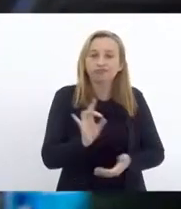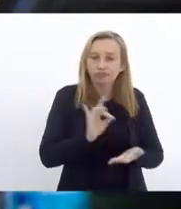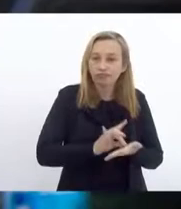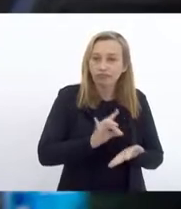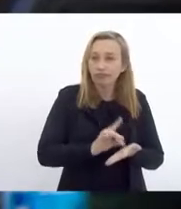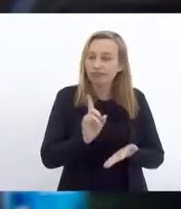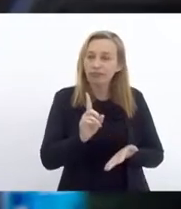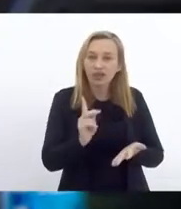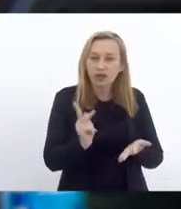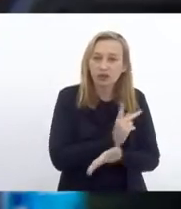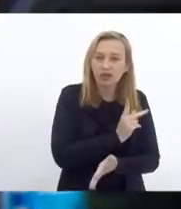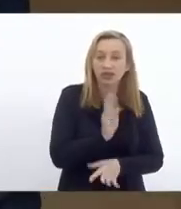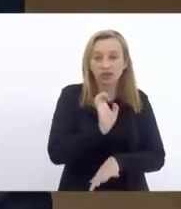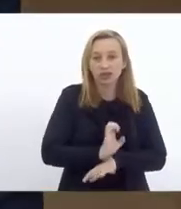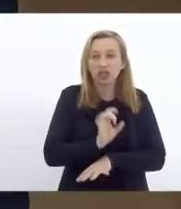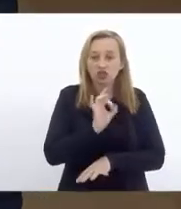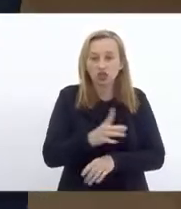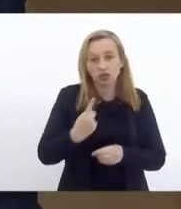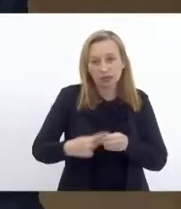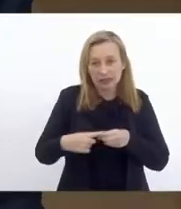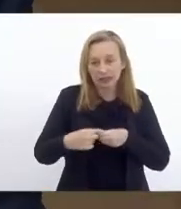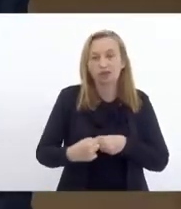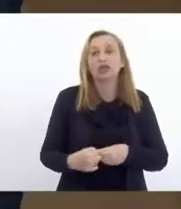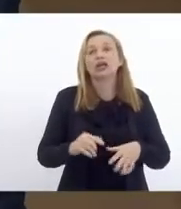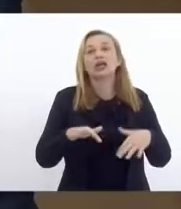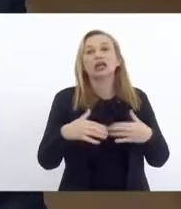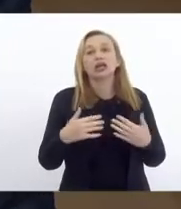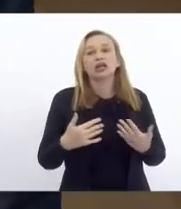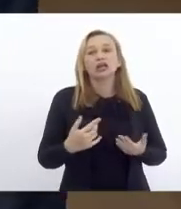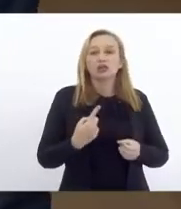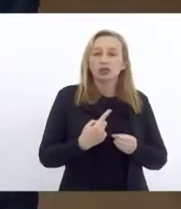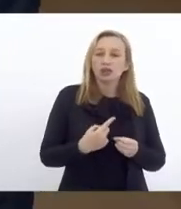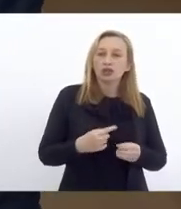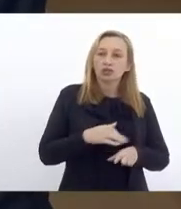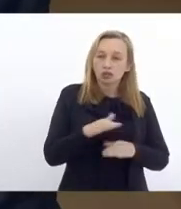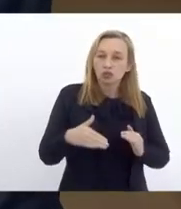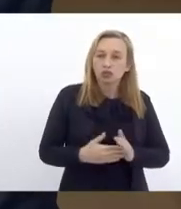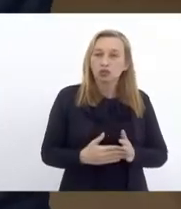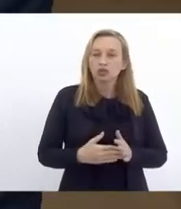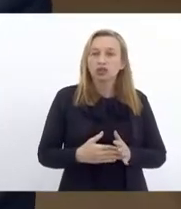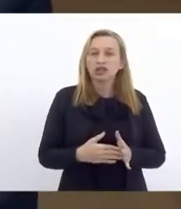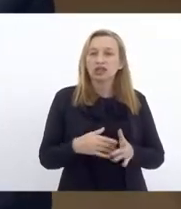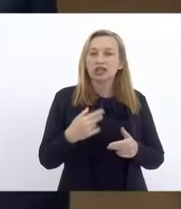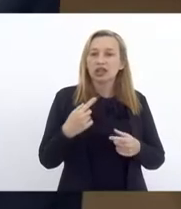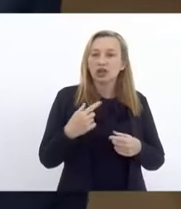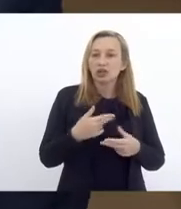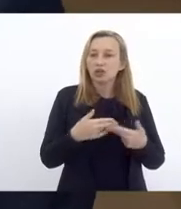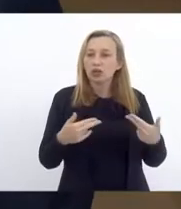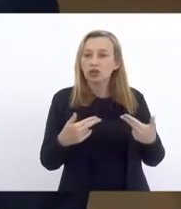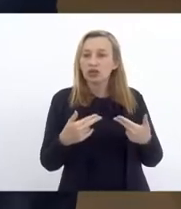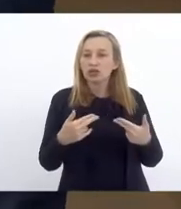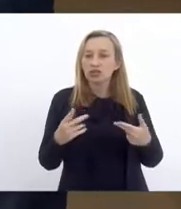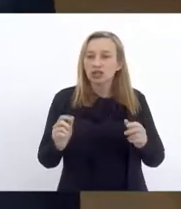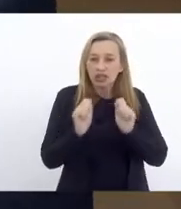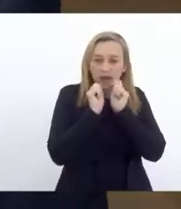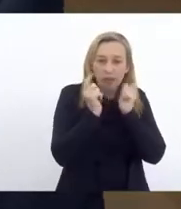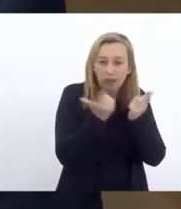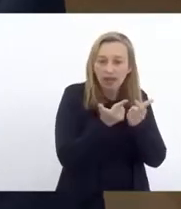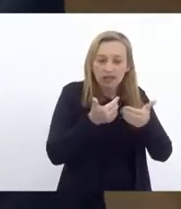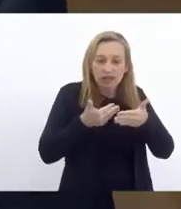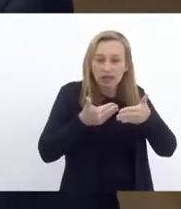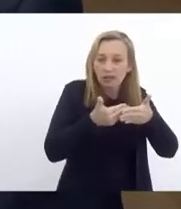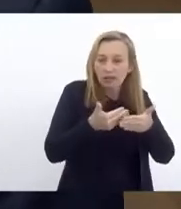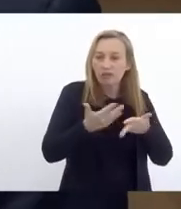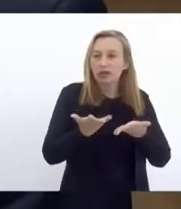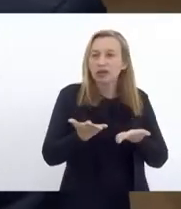nada acontece no Estado, acontece no município, nos municípios. E essa coisa de trazer a Assembleia, de aproximar a